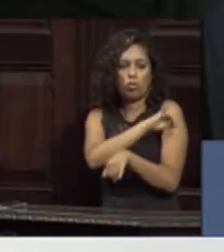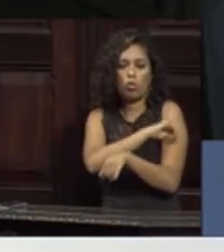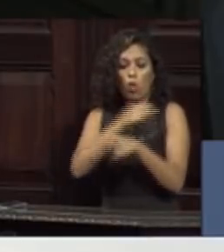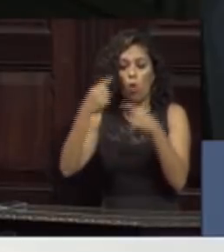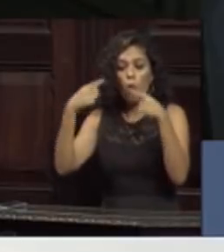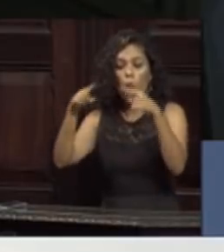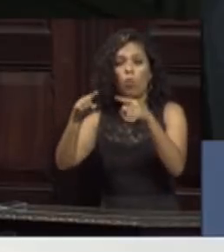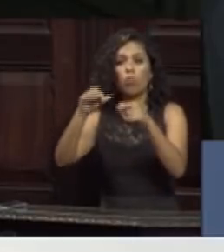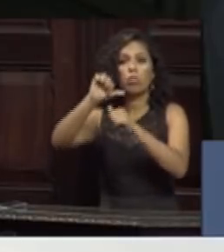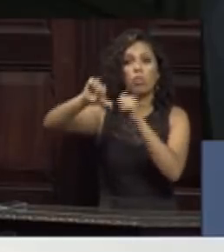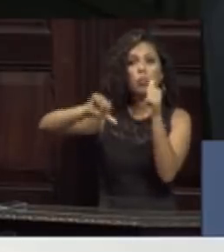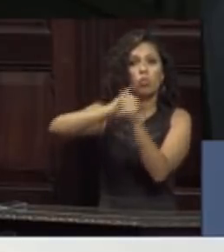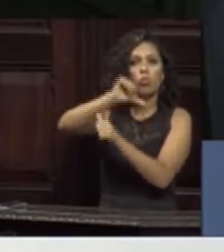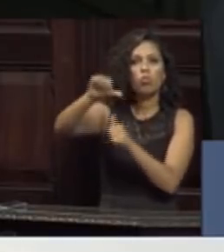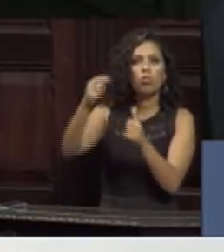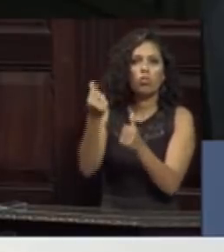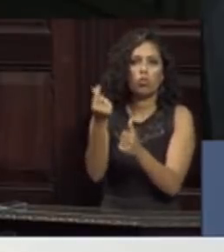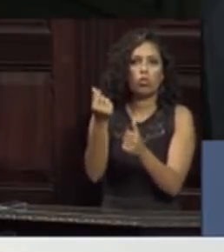esse reajuste